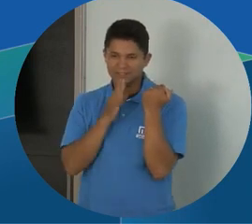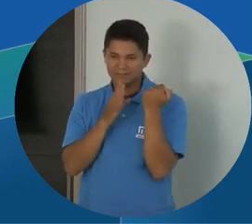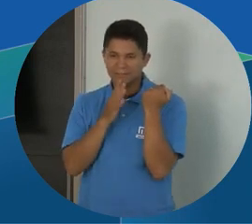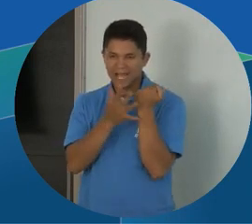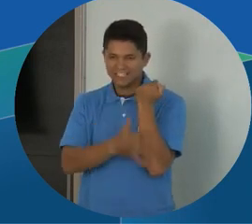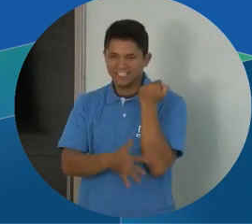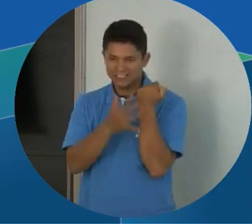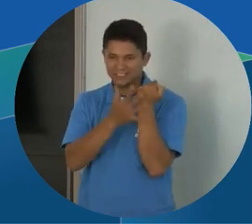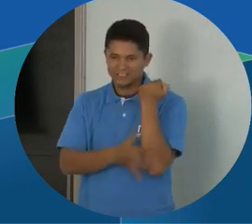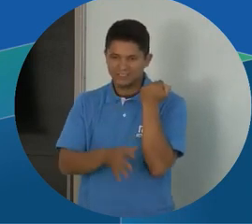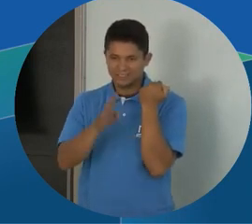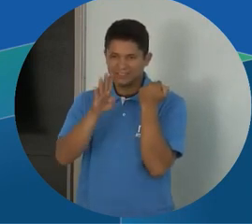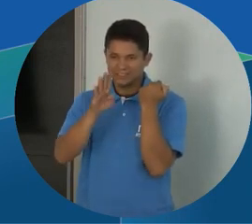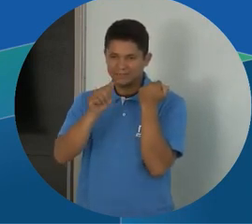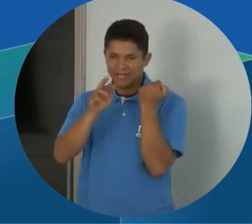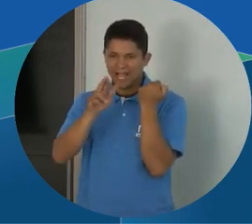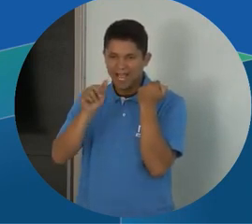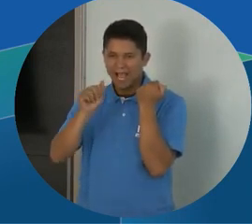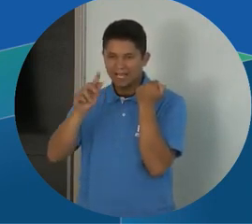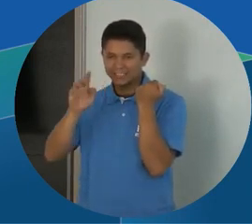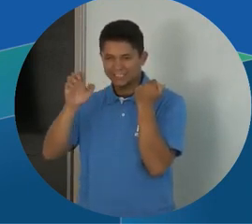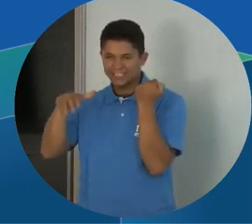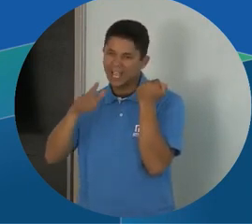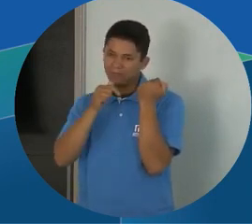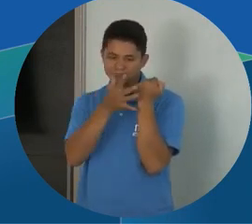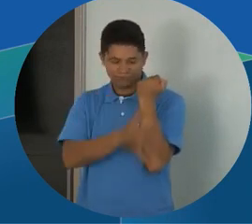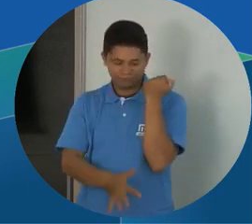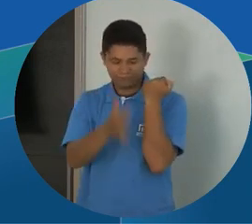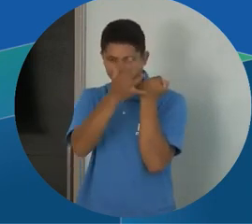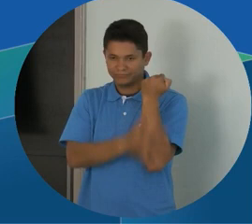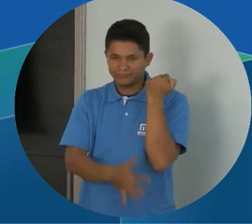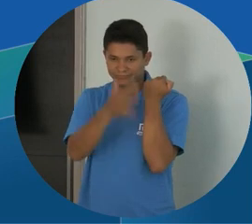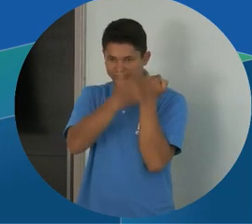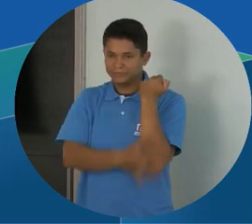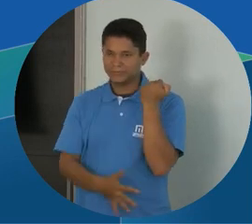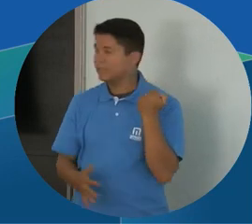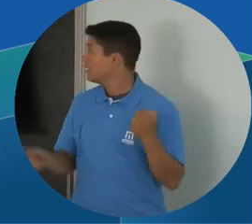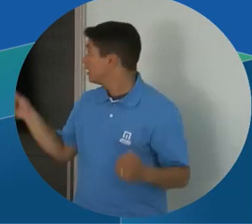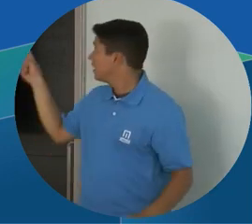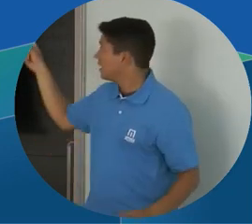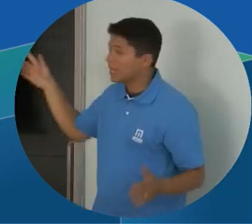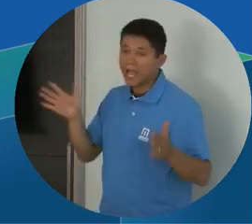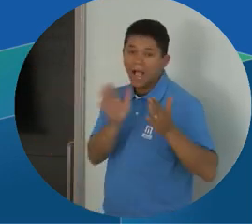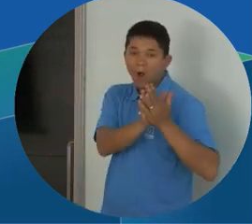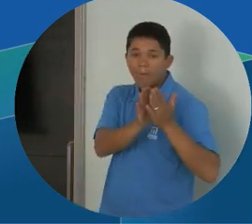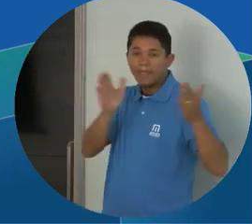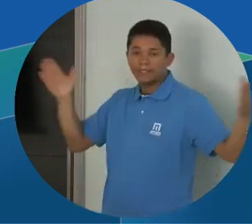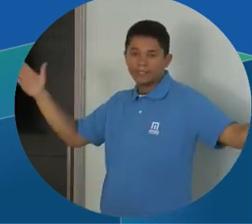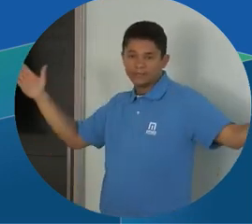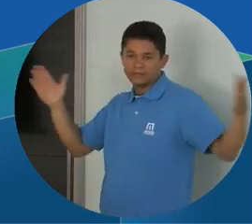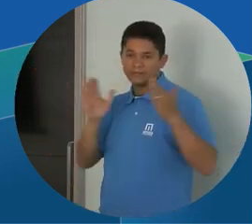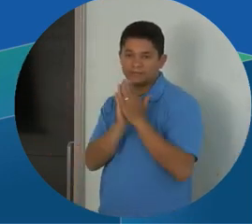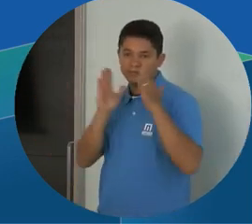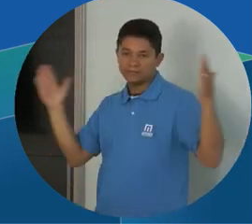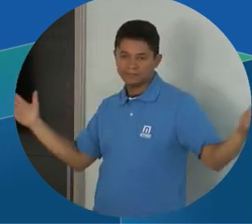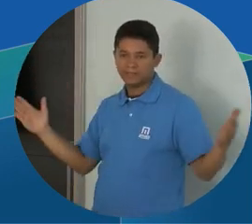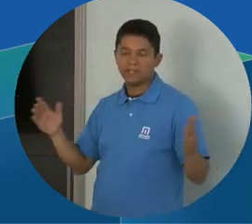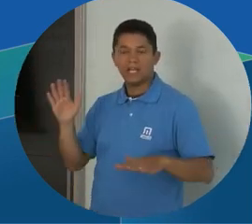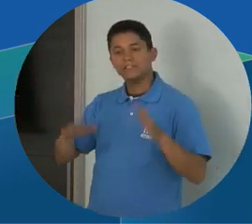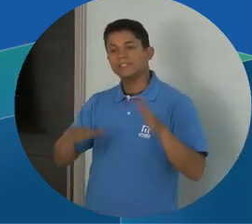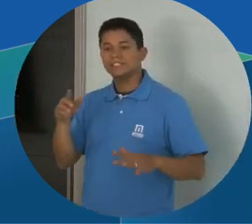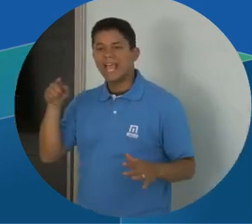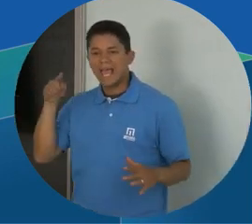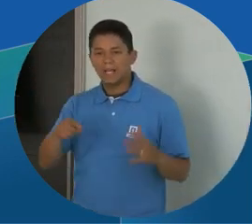reforço em barragem de energia são o aumento da capacidade, né? A barragem de energia gera uma